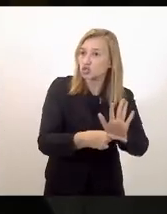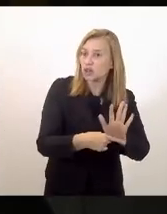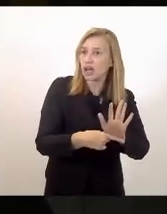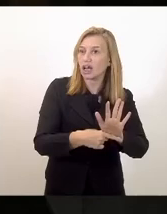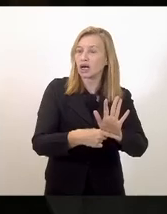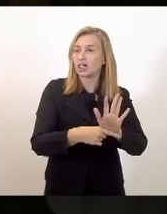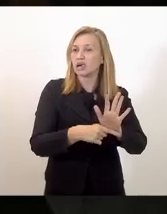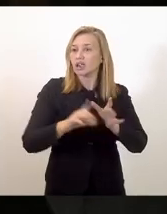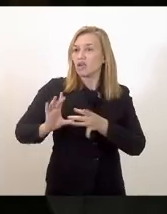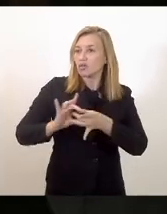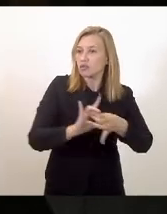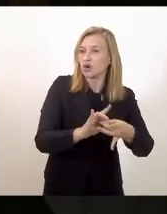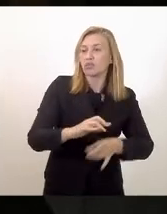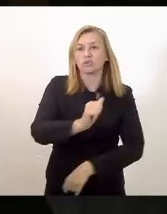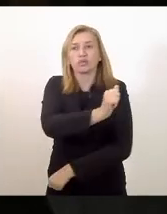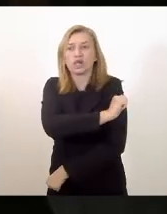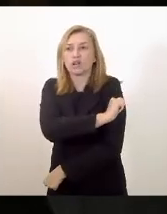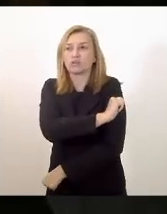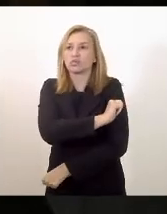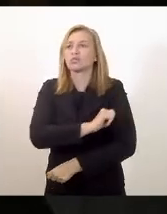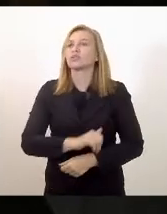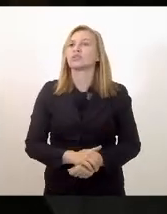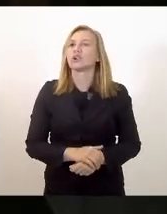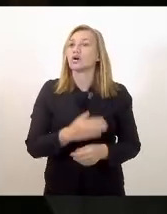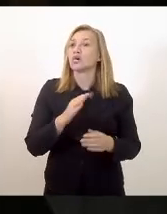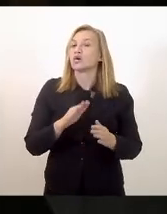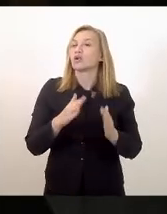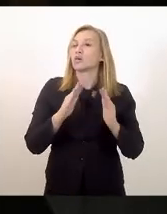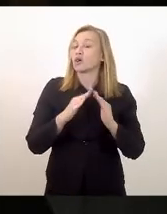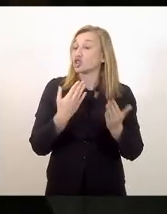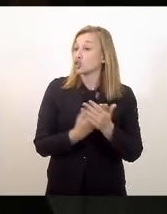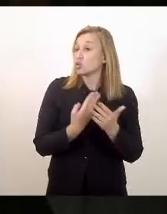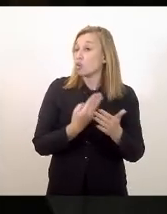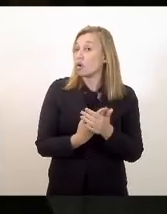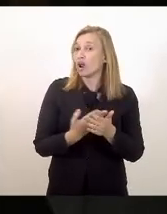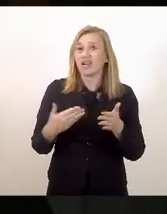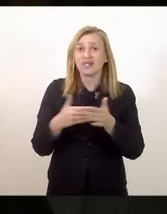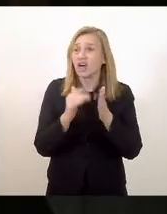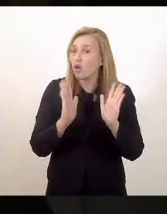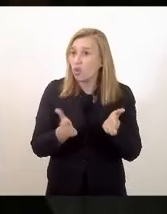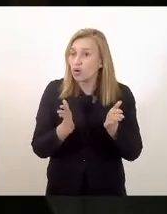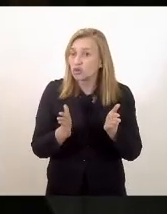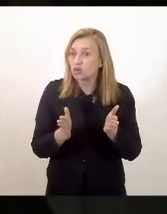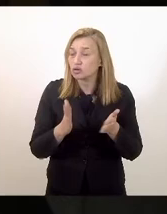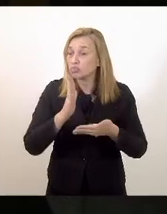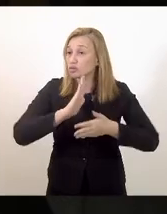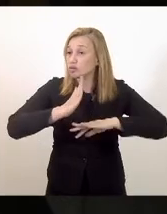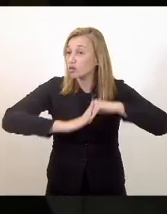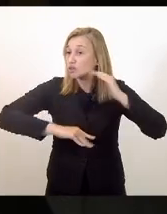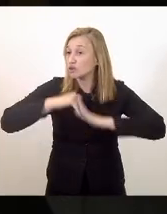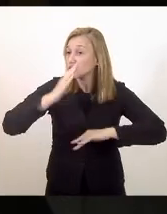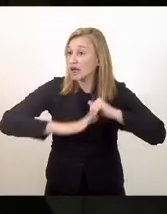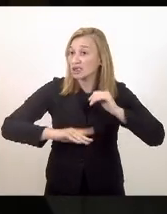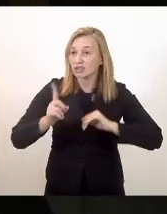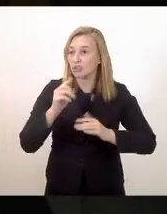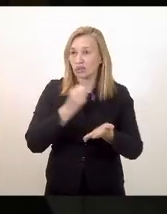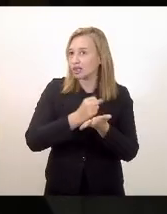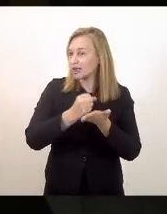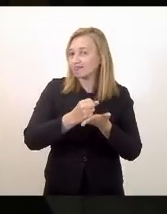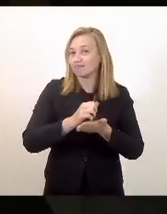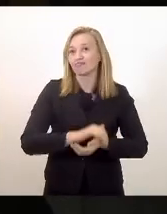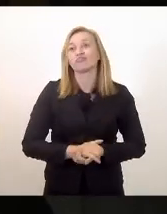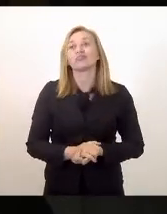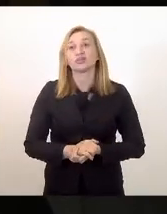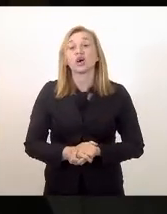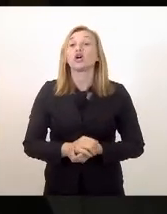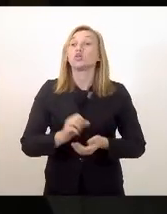o vínculo dos alunos com a escola. Até hoje, esses profissionais não foram contratados. O ano